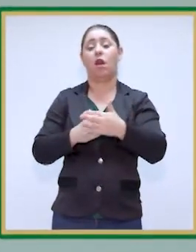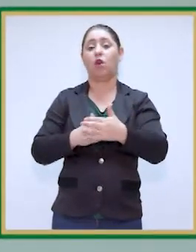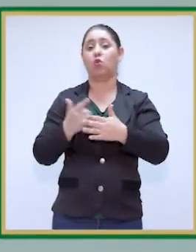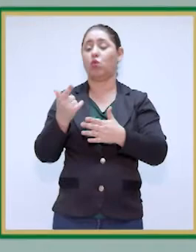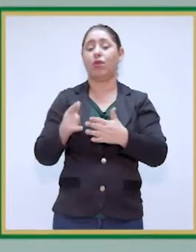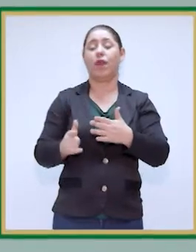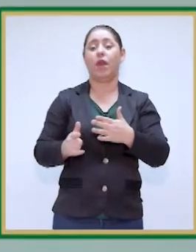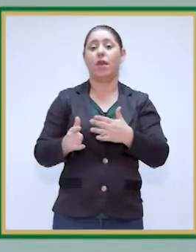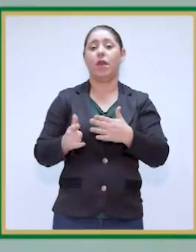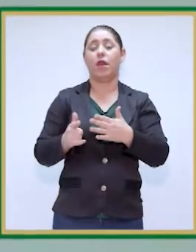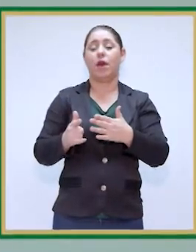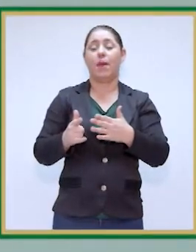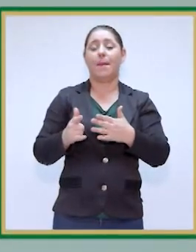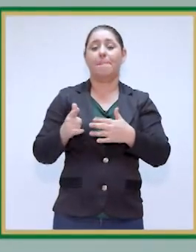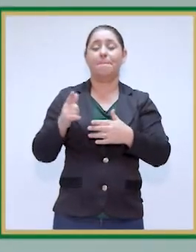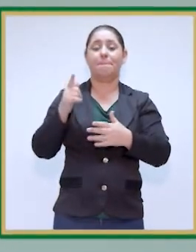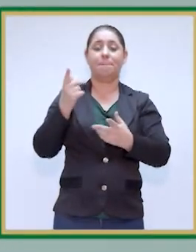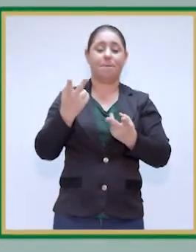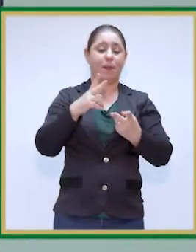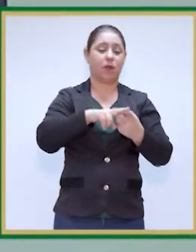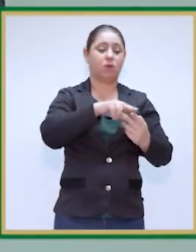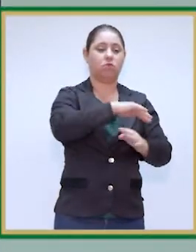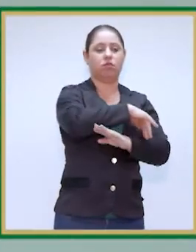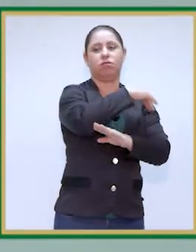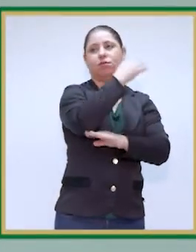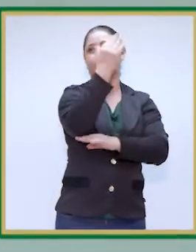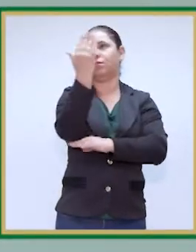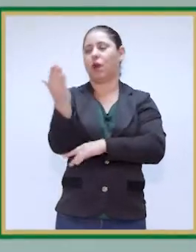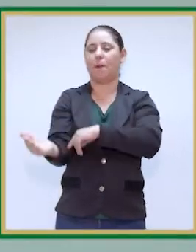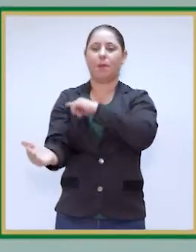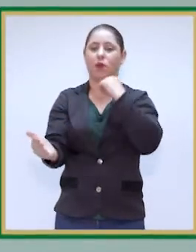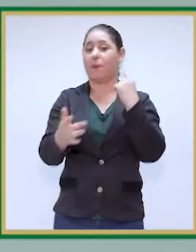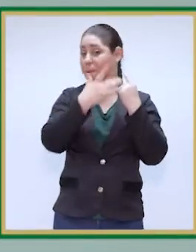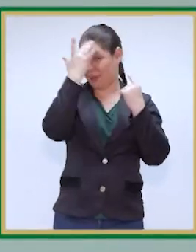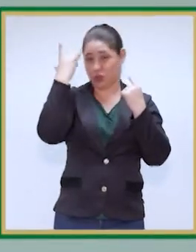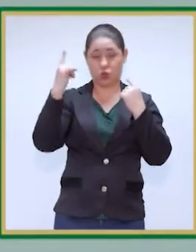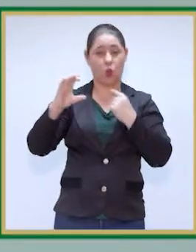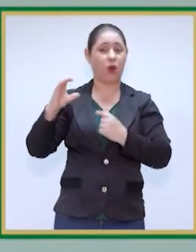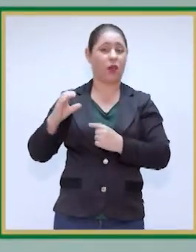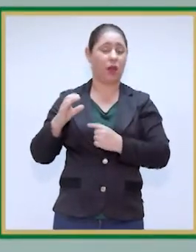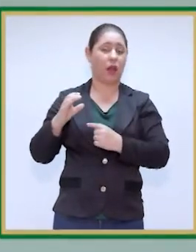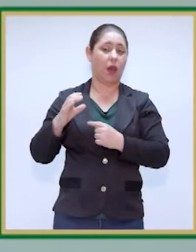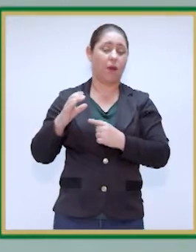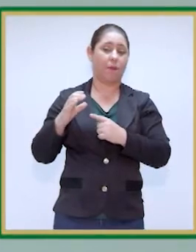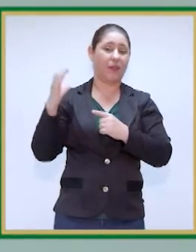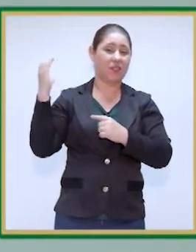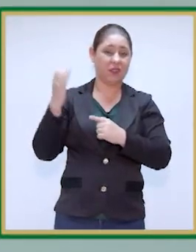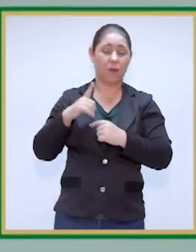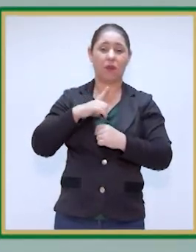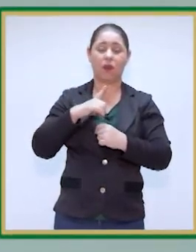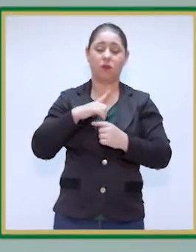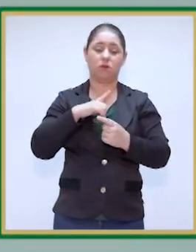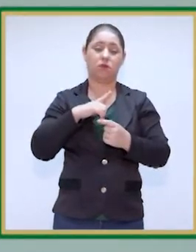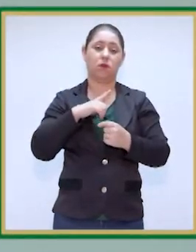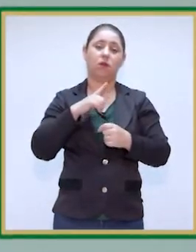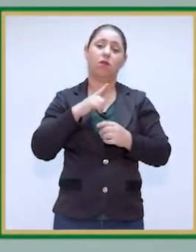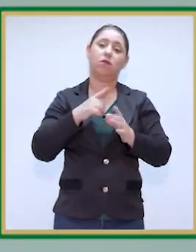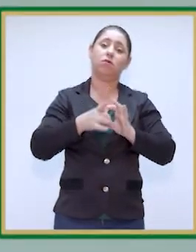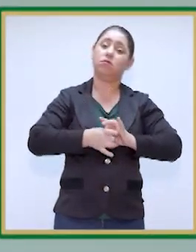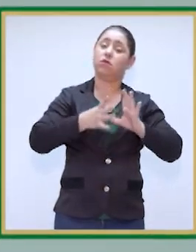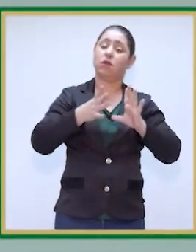limites, não existe pena perpétua no Brasil, nem pena de morte. Então, toda pessoa que cometeu um crime, cedo ou tarde ela vai